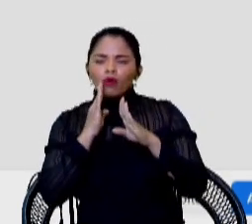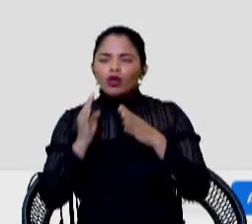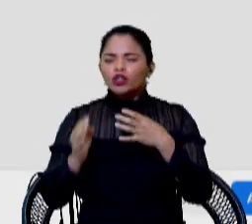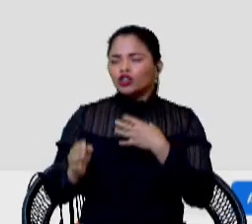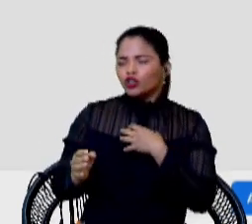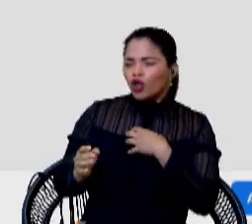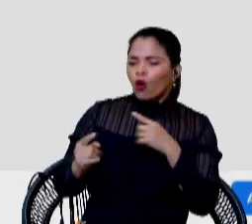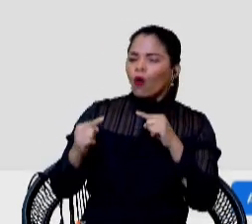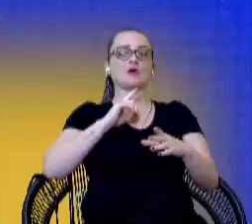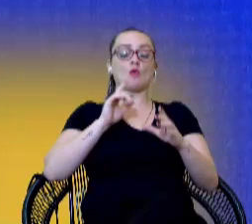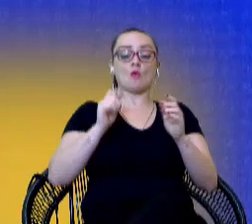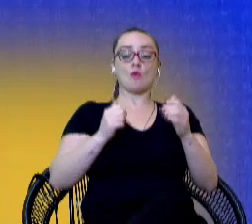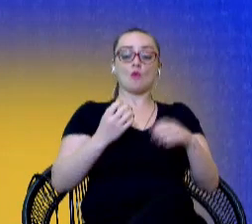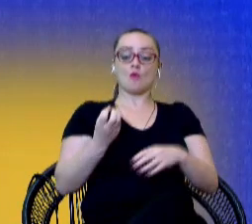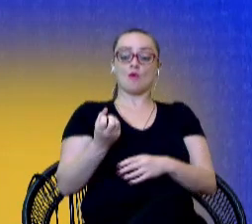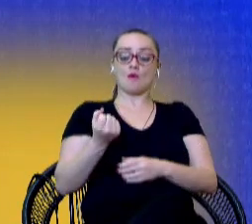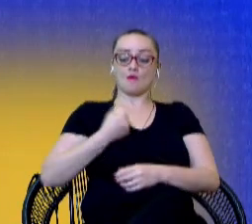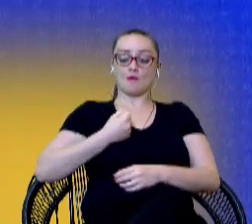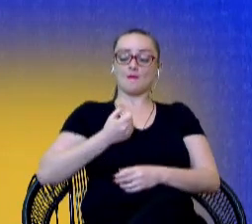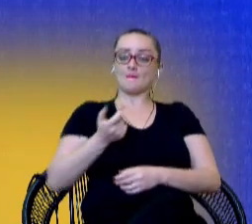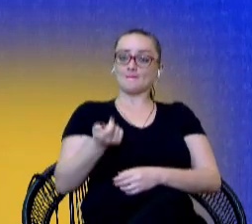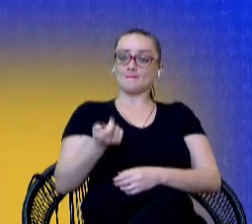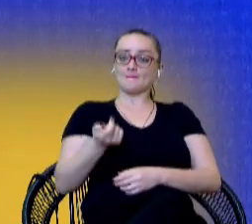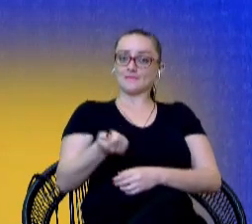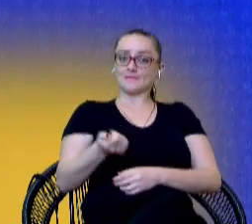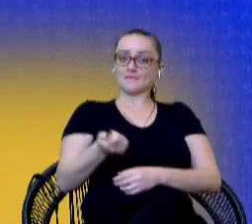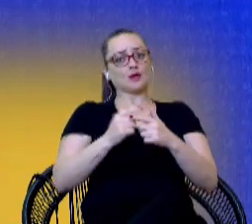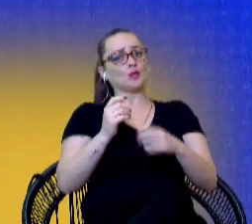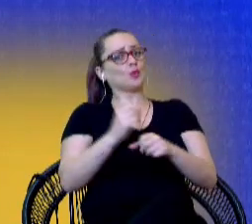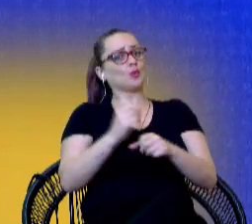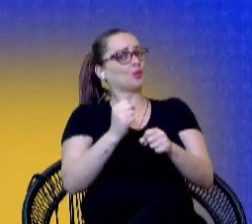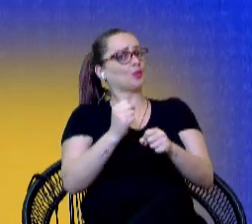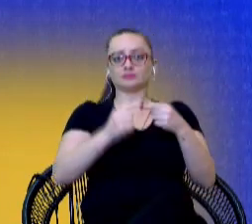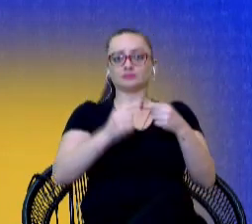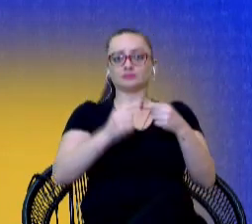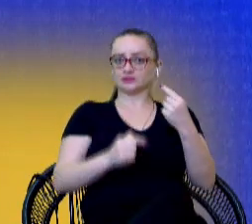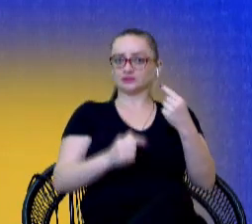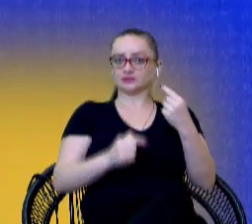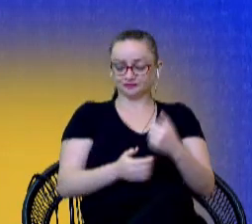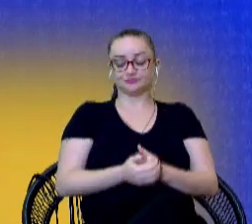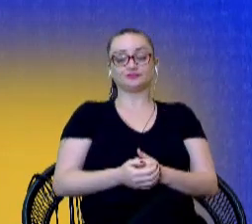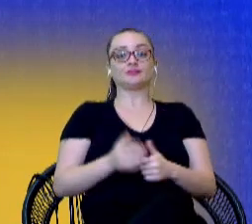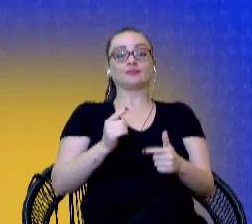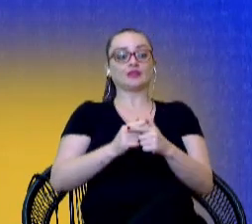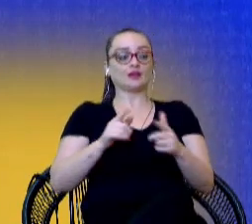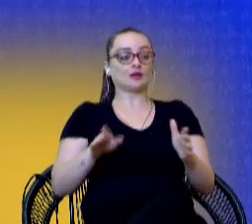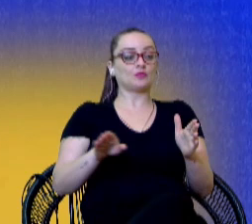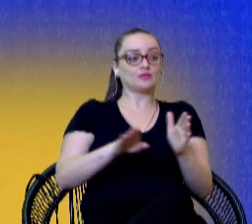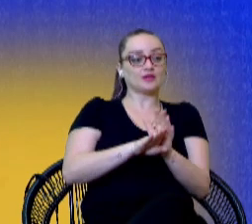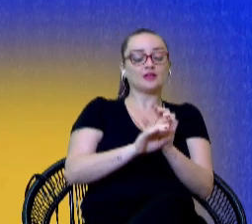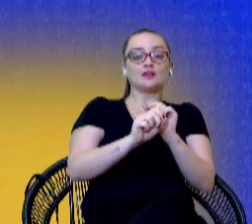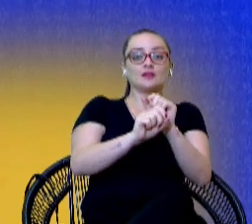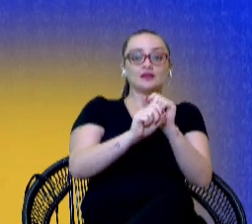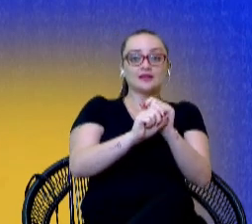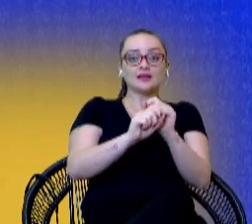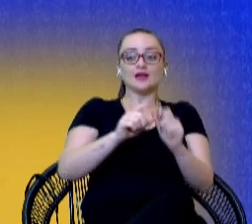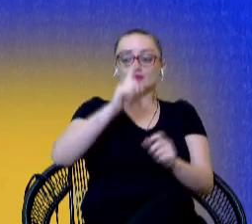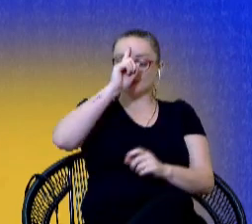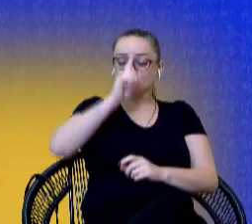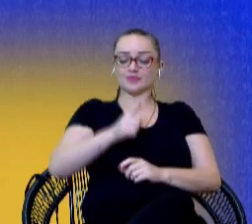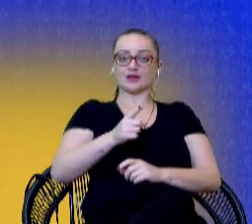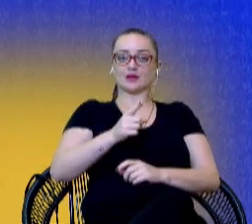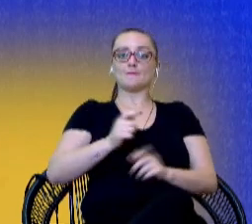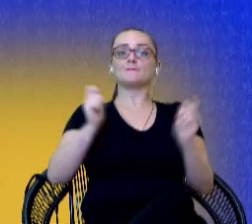está sendo mais no, não, nos stories. Por que que eu não posso colocar a base? Porque o alcance é o que determina